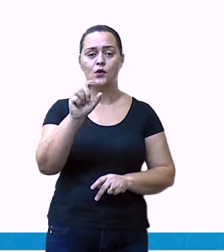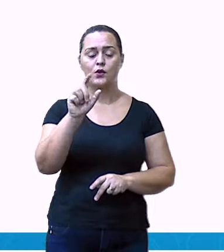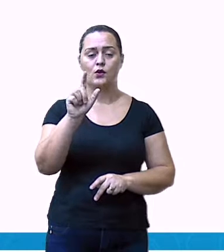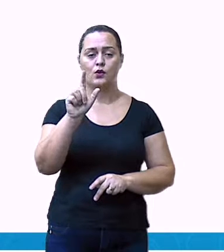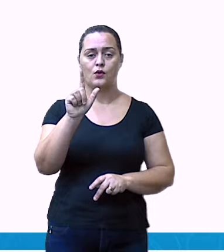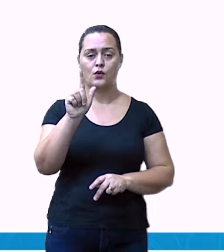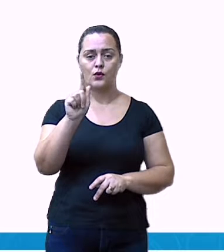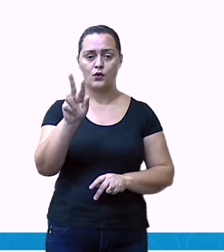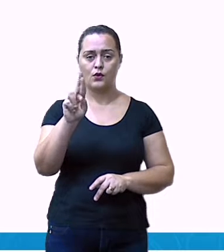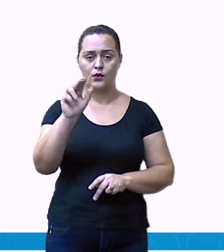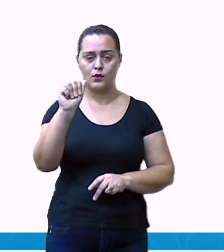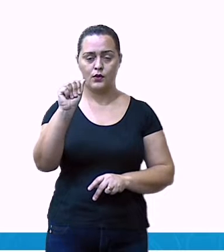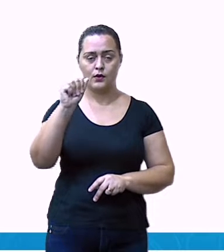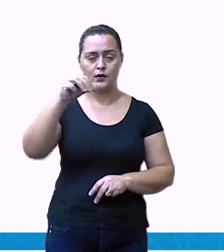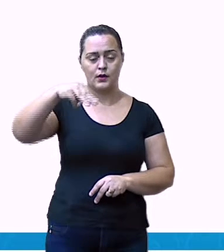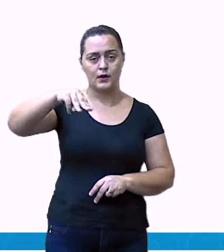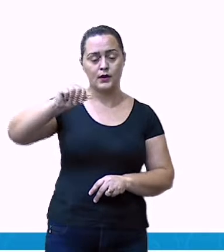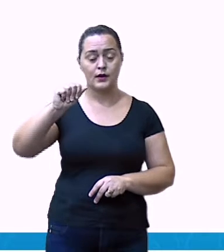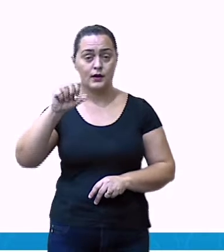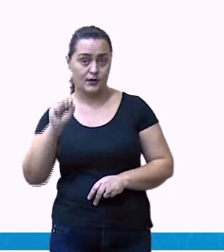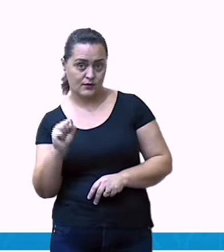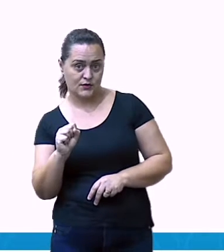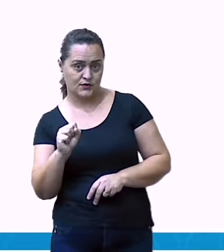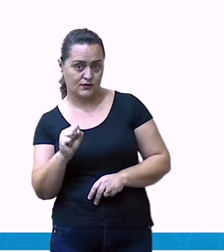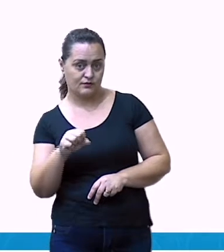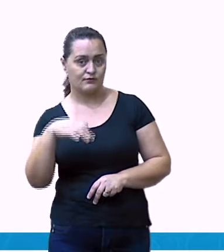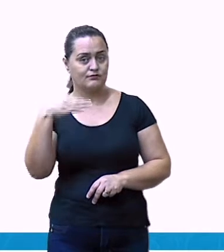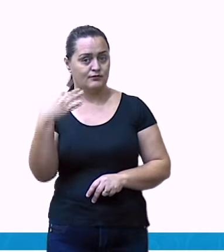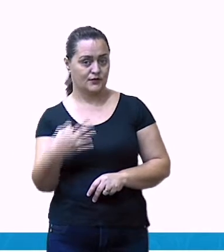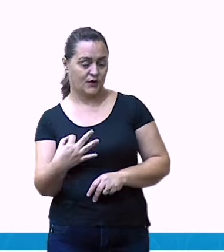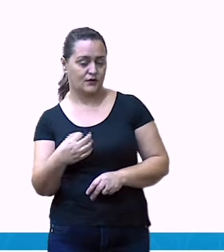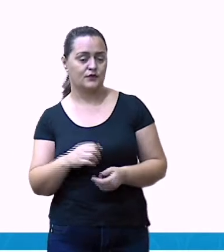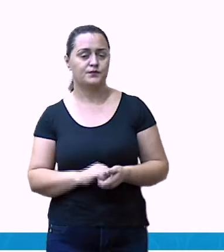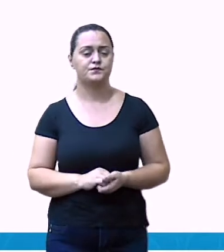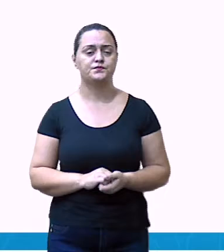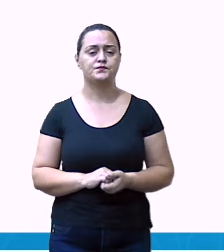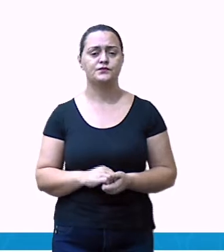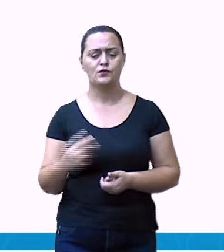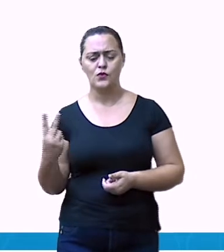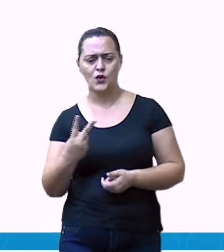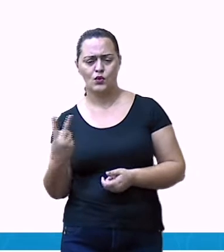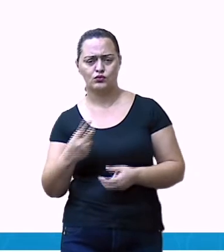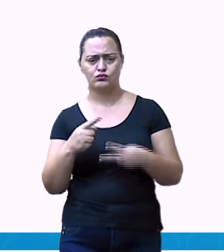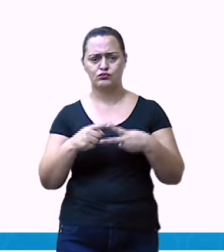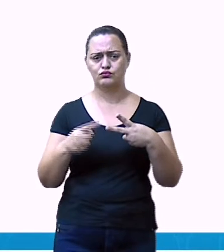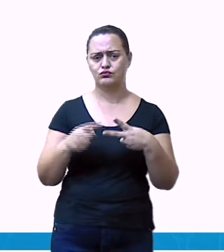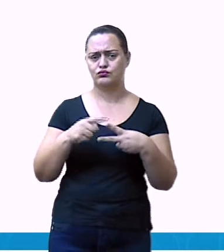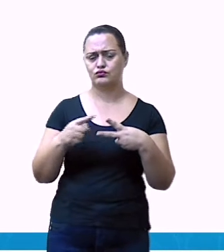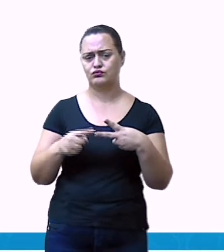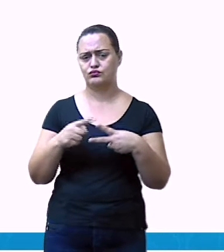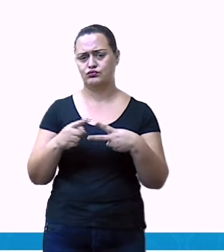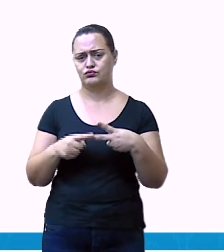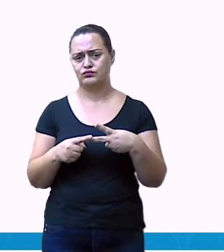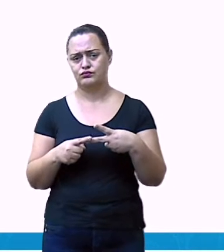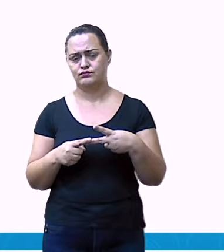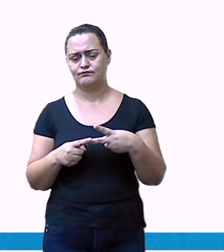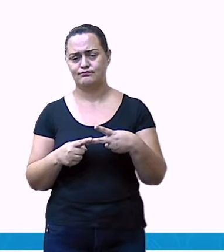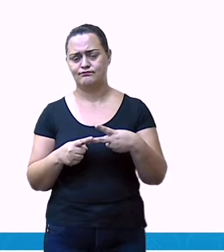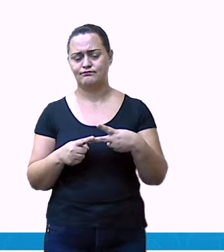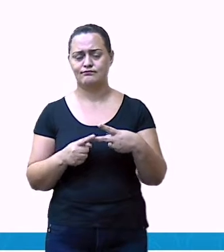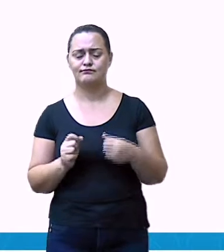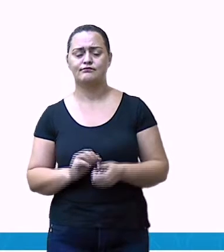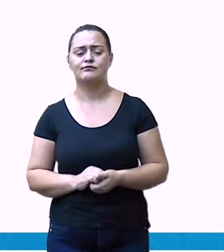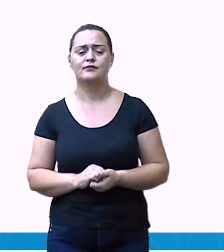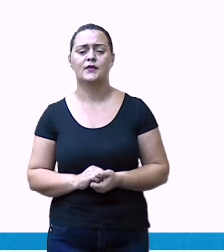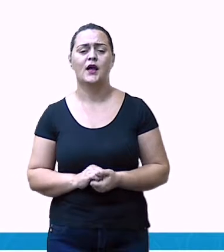eram somente praticadas por um número pequeno de profissionais especializados, que eram os escribas